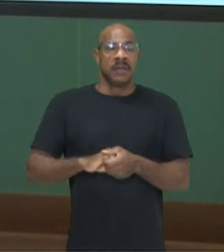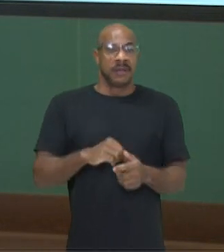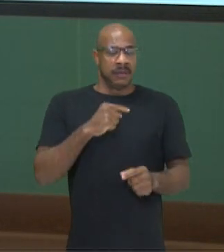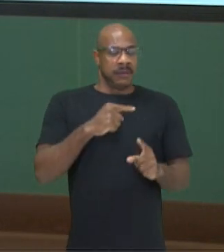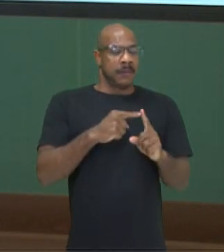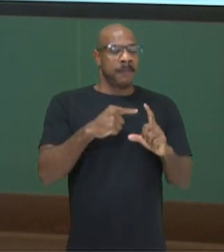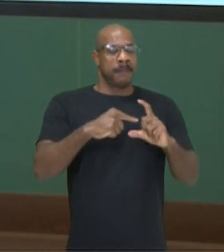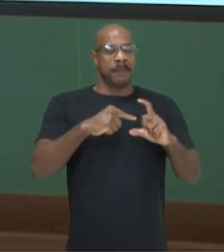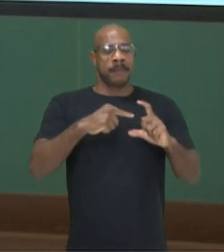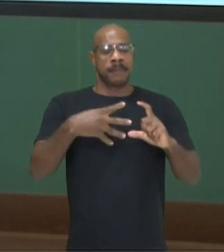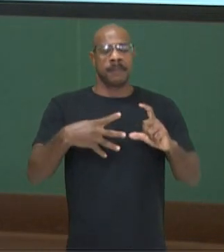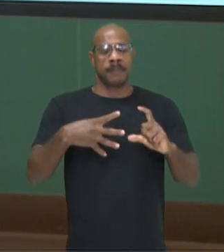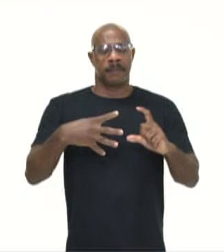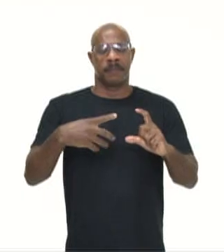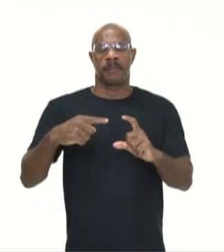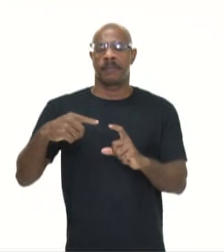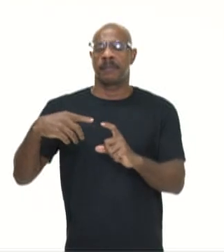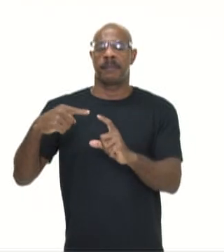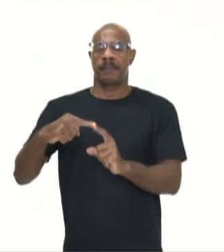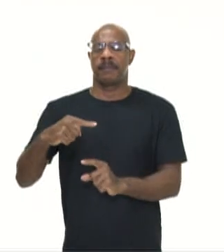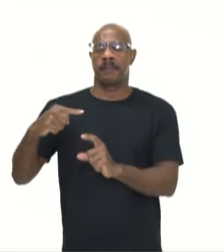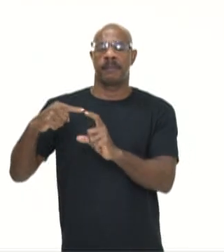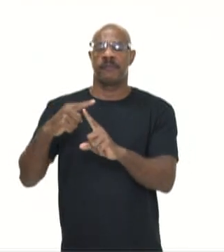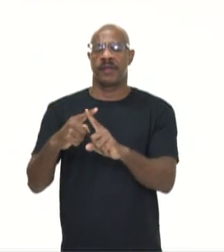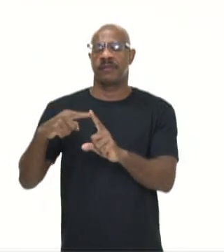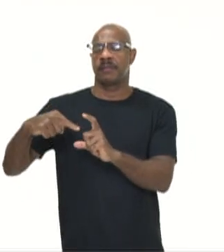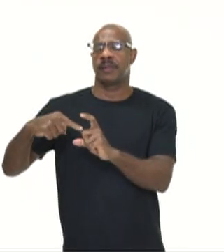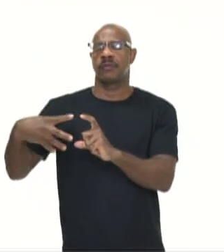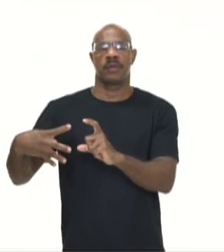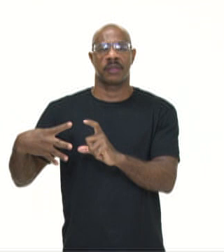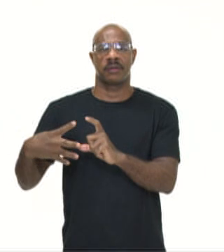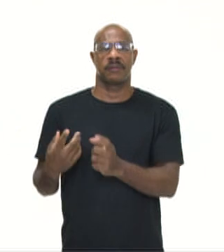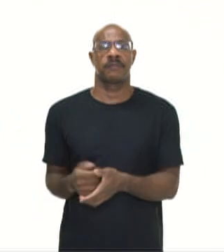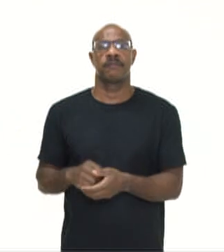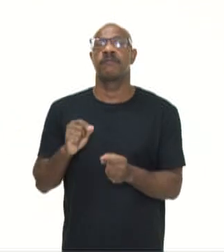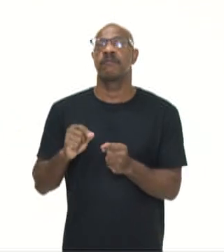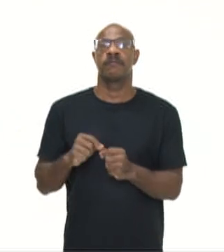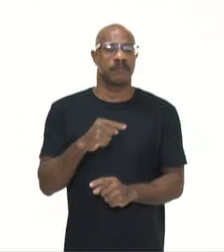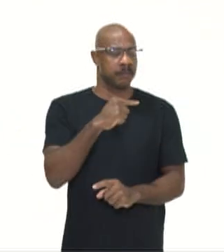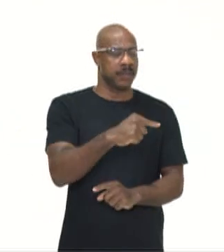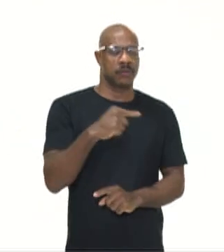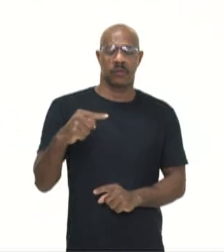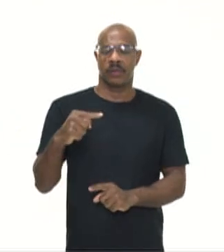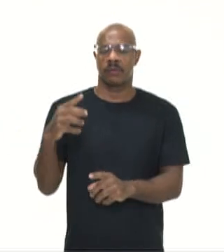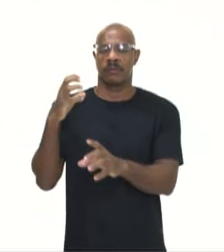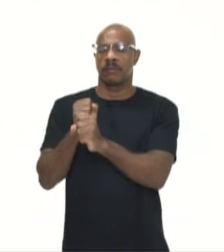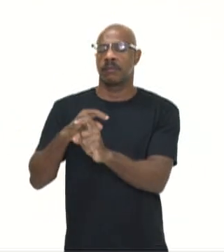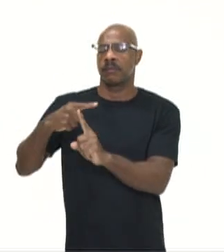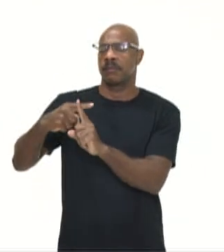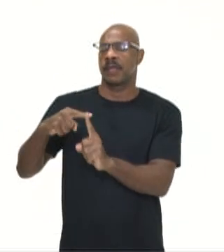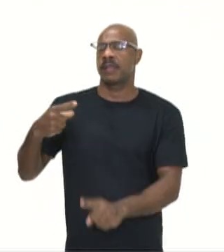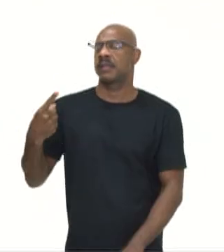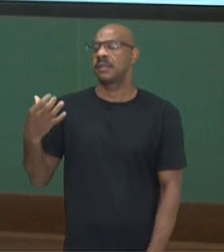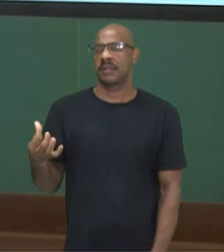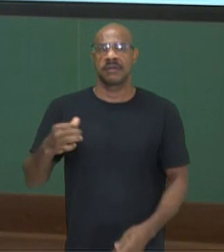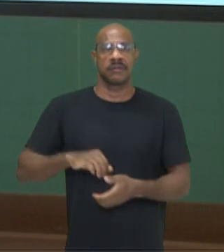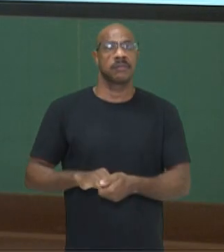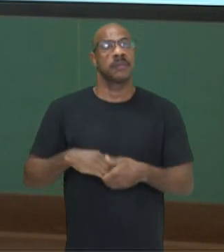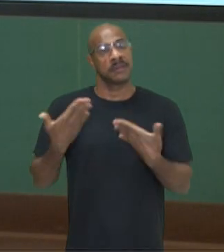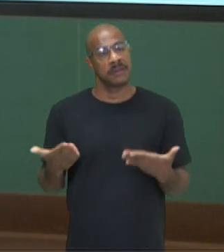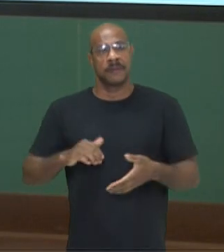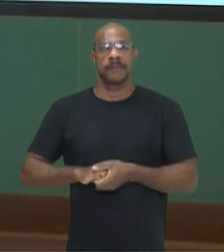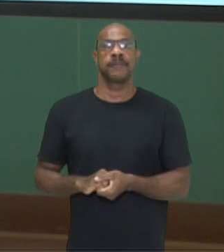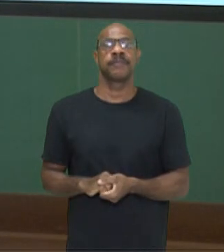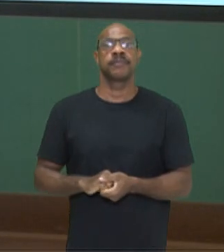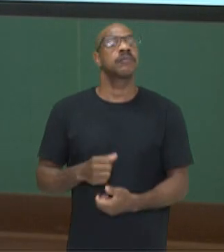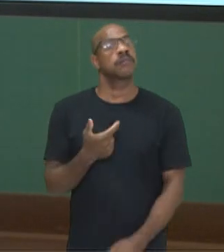vezes menos 4, que vai dar mais 16. Menos com menos, mais 16. Por esse motivo é